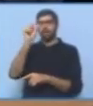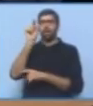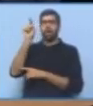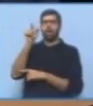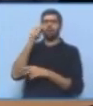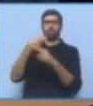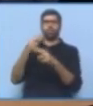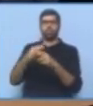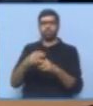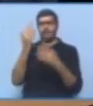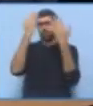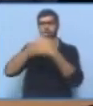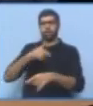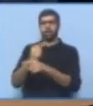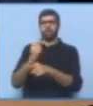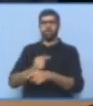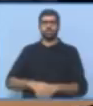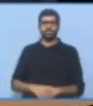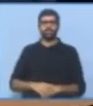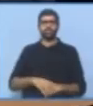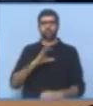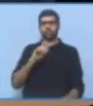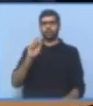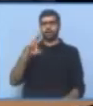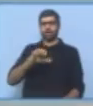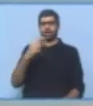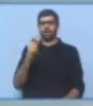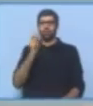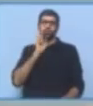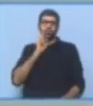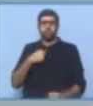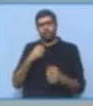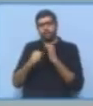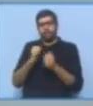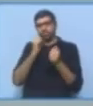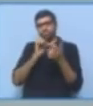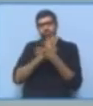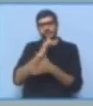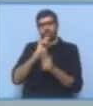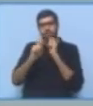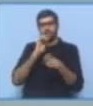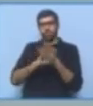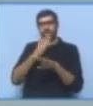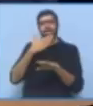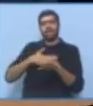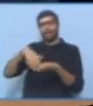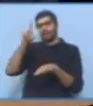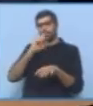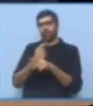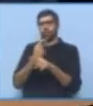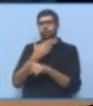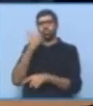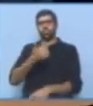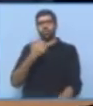em Roma, naquela noite. Henrique, desculpa lá estar a fazer de jornalista, mas é porque isto faz-me recordar coisas muito